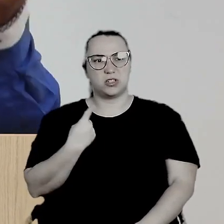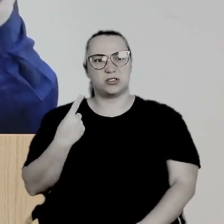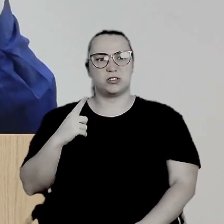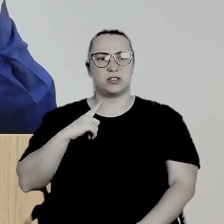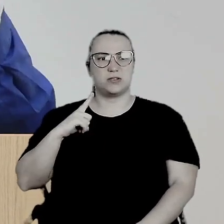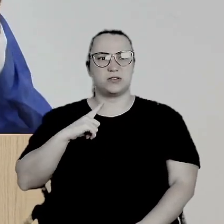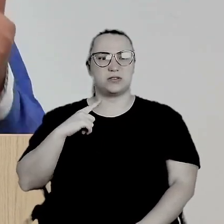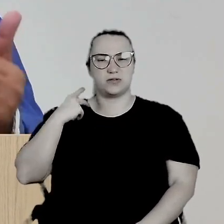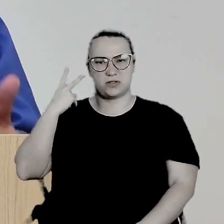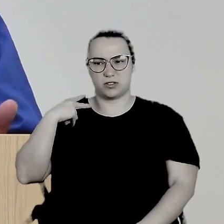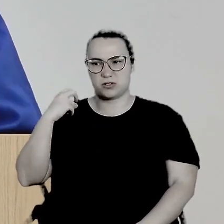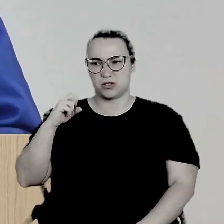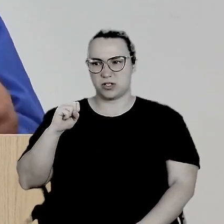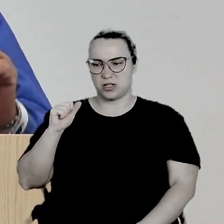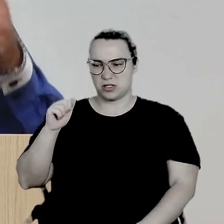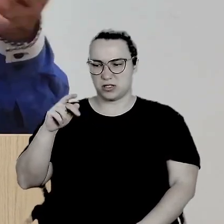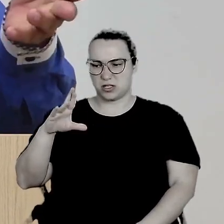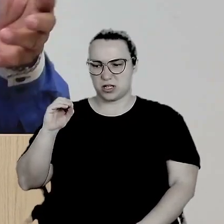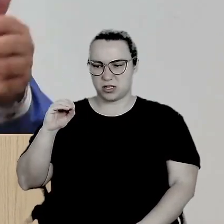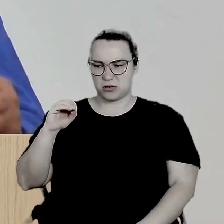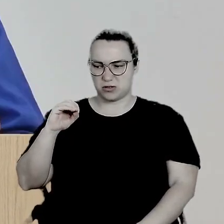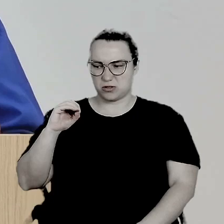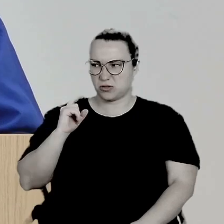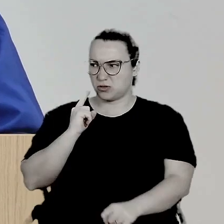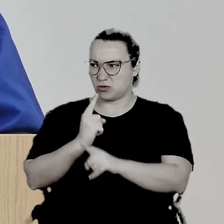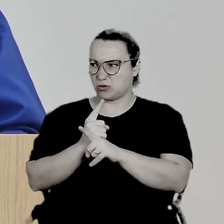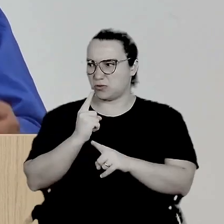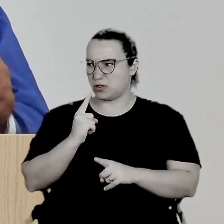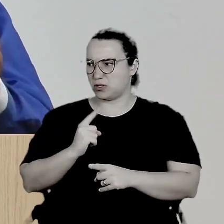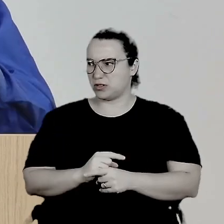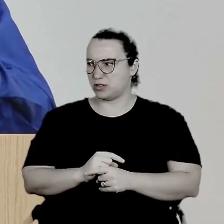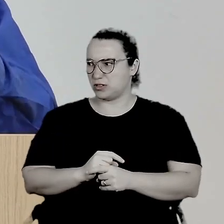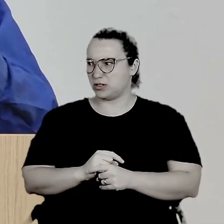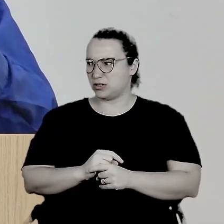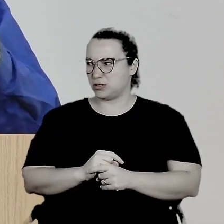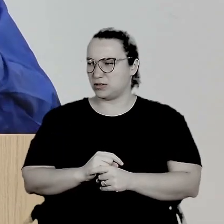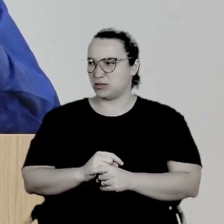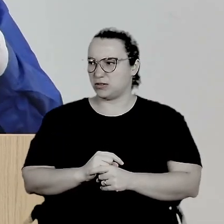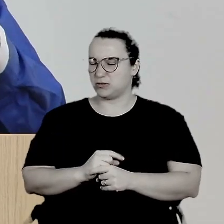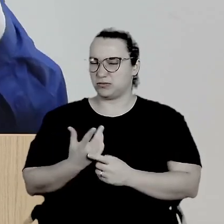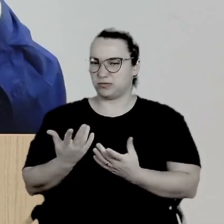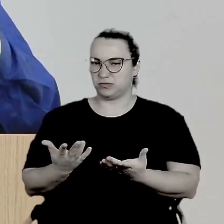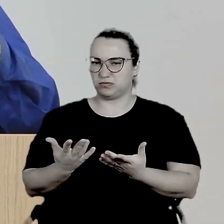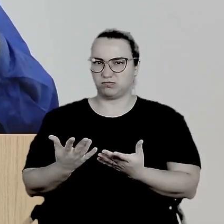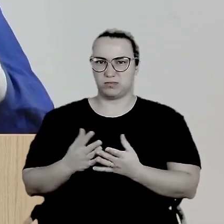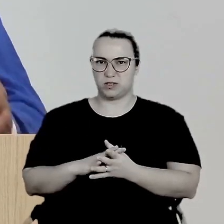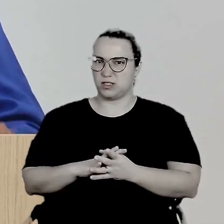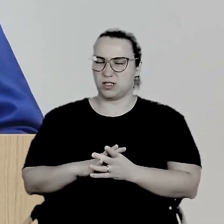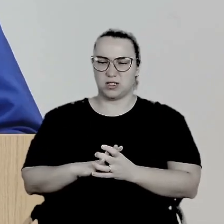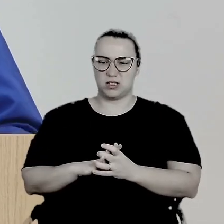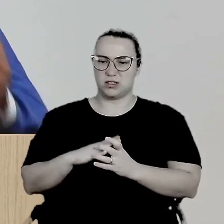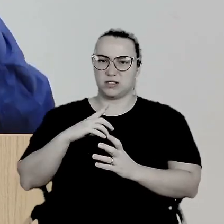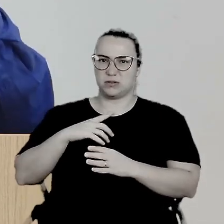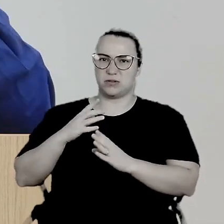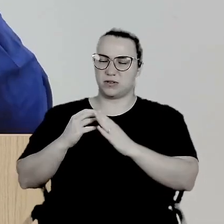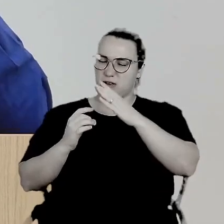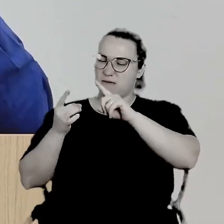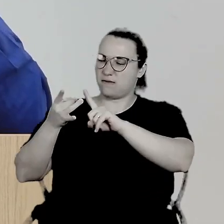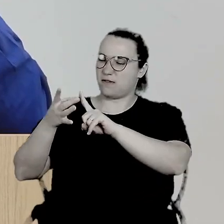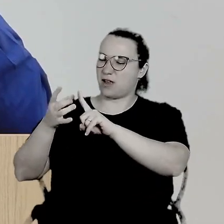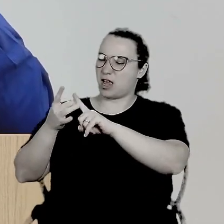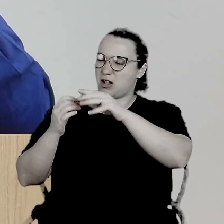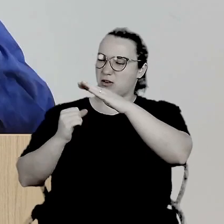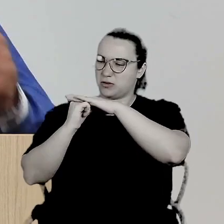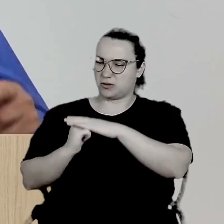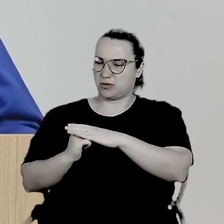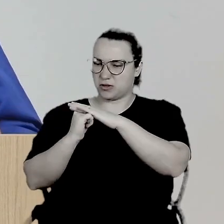tinham descobrido aquelas casas que já tinham coberto, e tal, fazendo armação de ferro para ver se ainda era aprovado